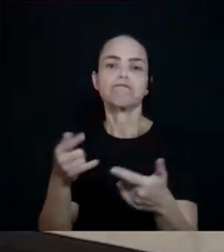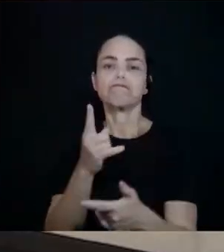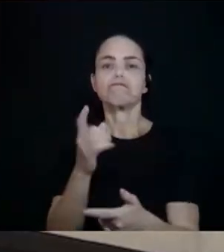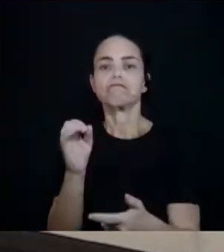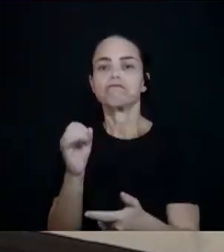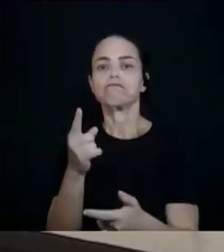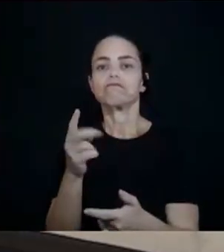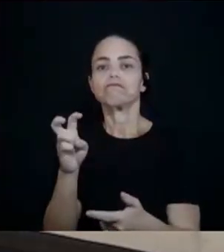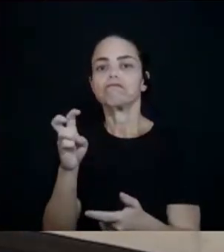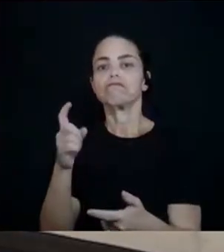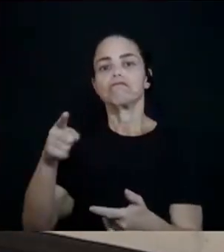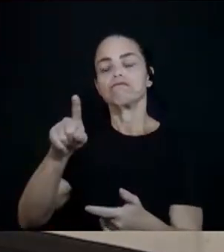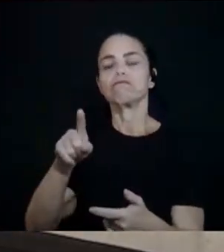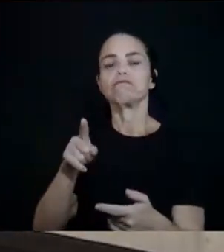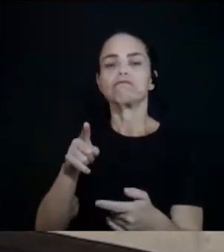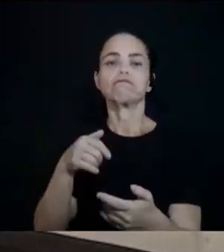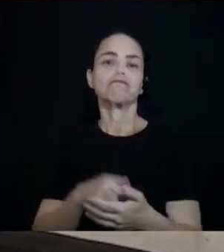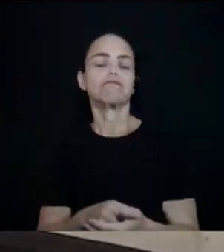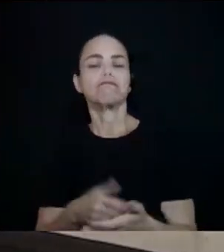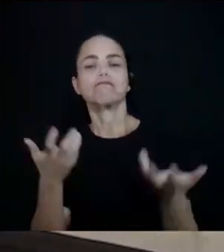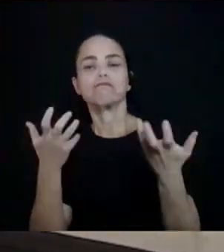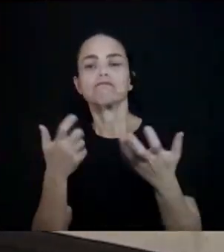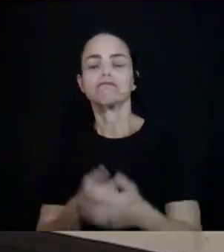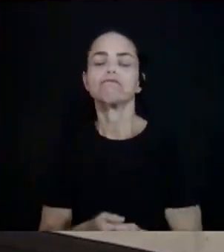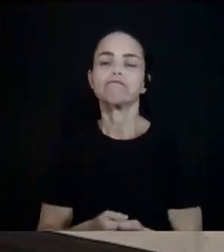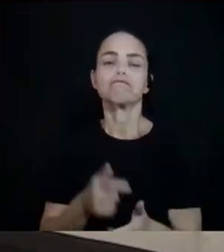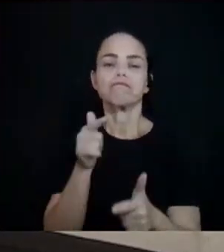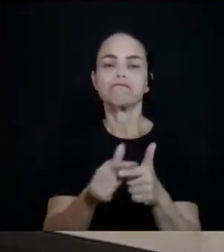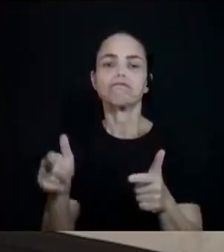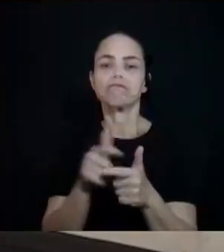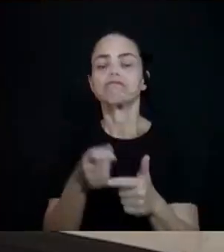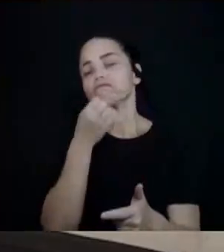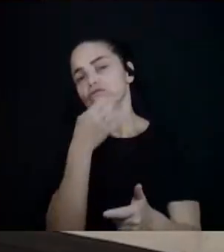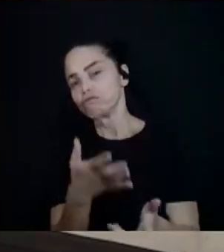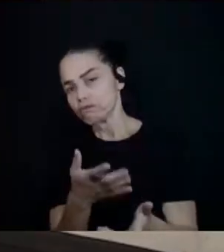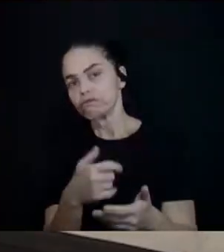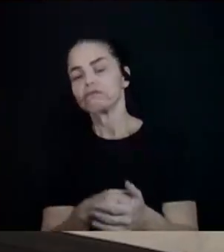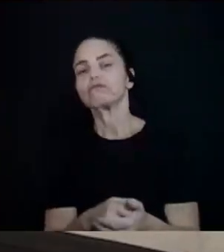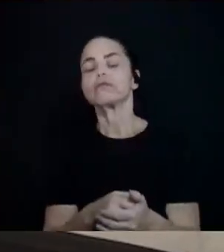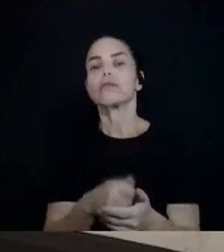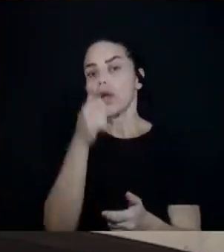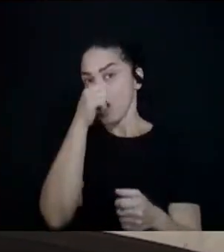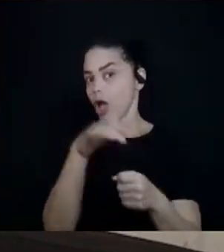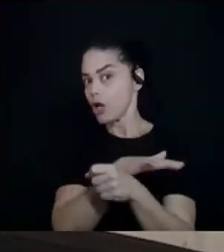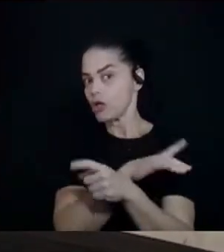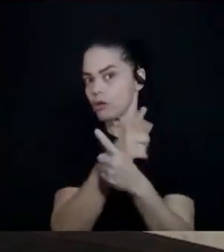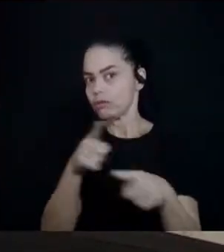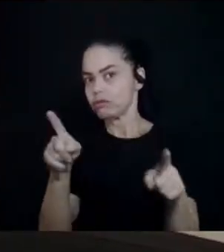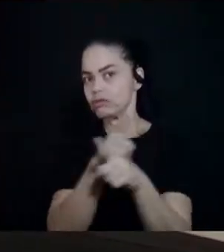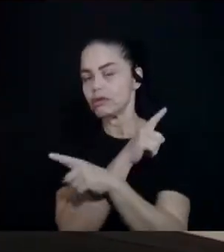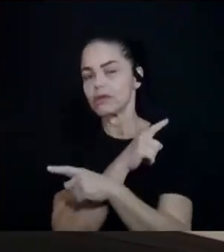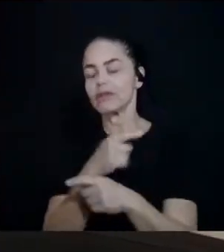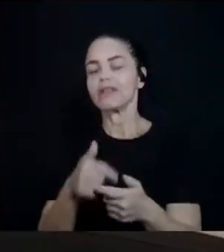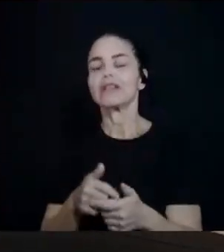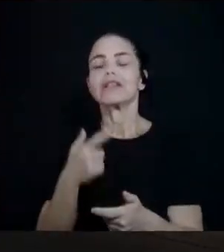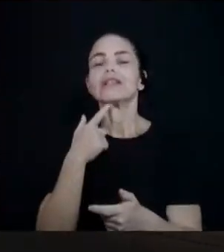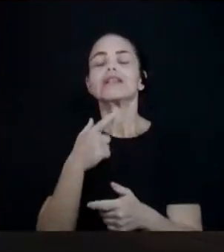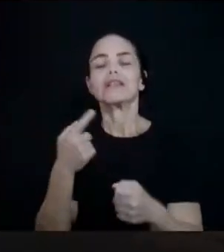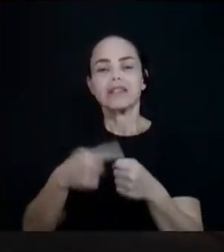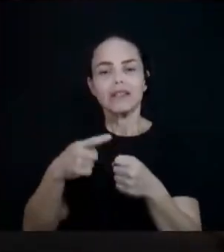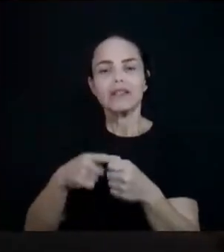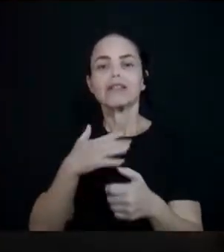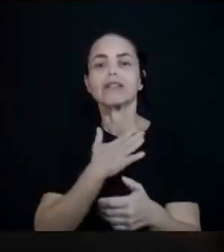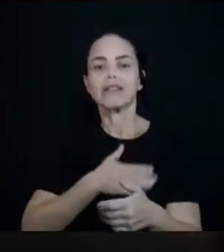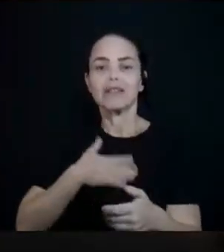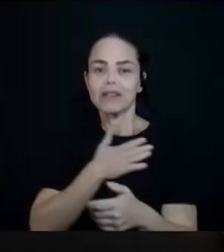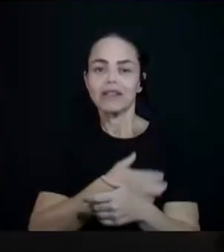que acessam. Isso é um problema, mas é um problema bom. Quer dizer que a cidade está consumindo uma